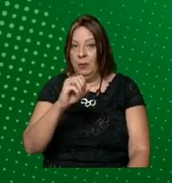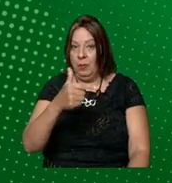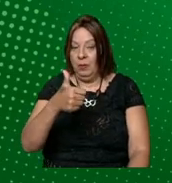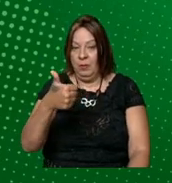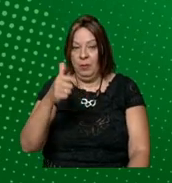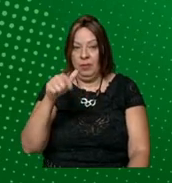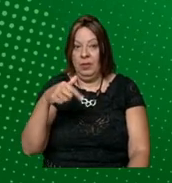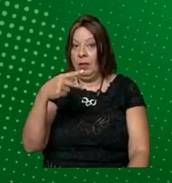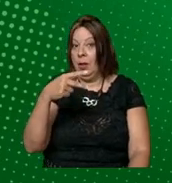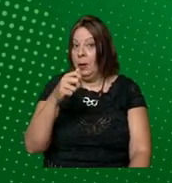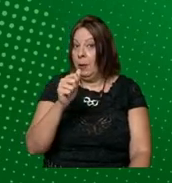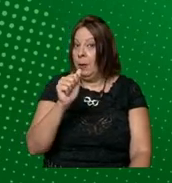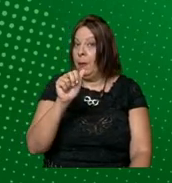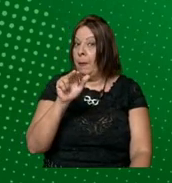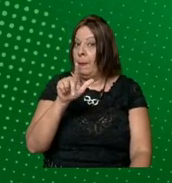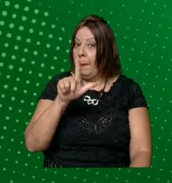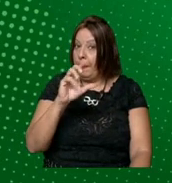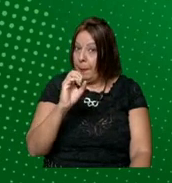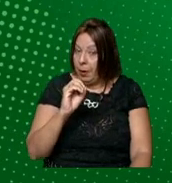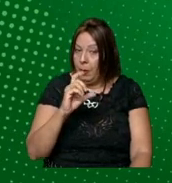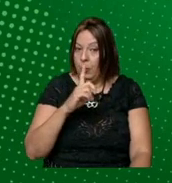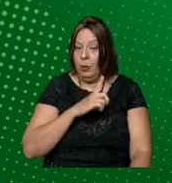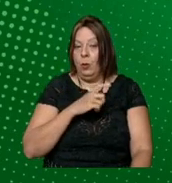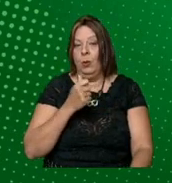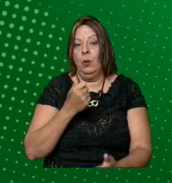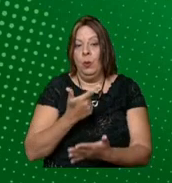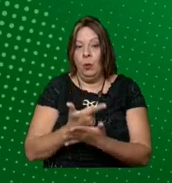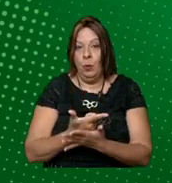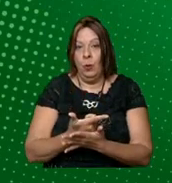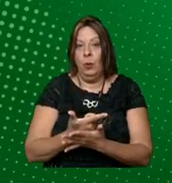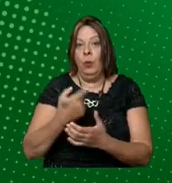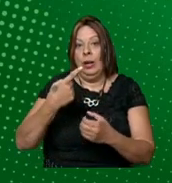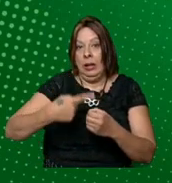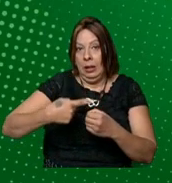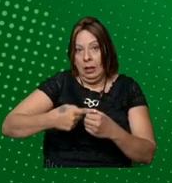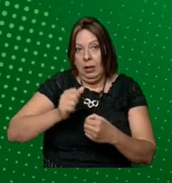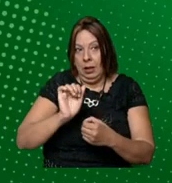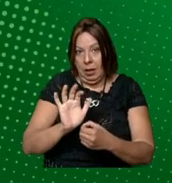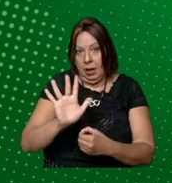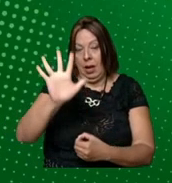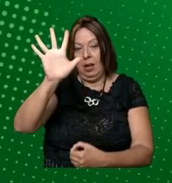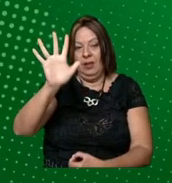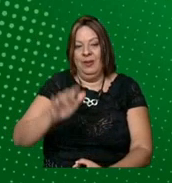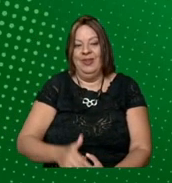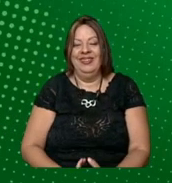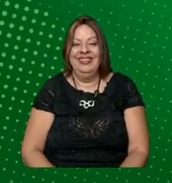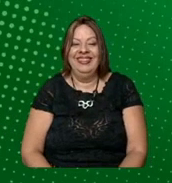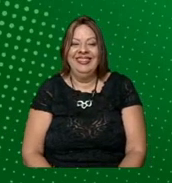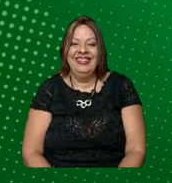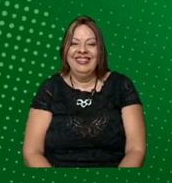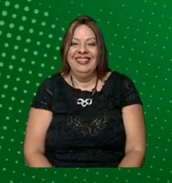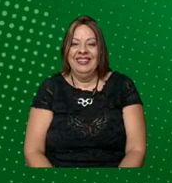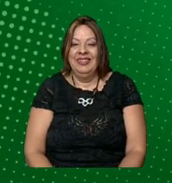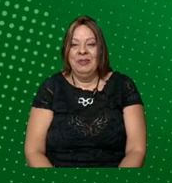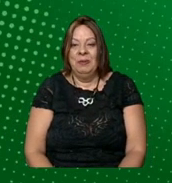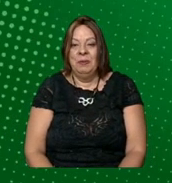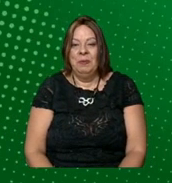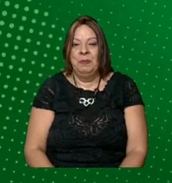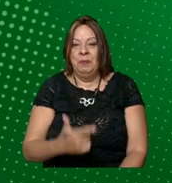081021 é o Paulo, ele adquiriu com a Adriele, ele é da Regional Lagarto, tá bom? Parabéns, Paulo!